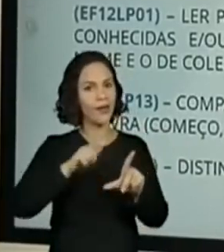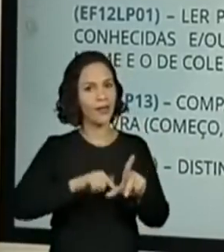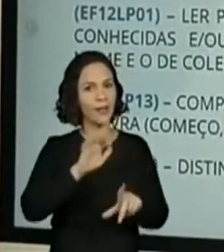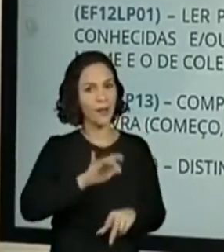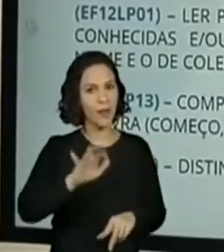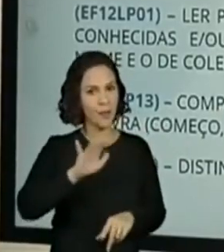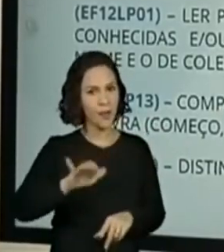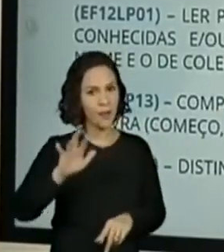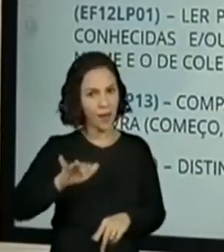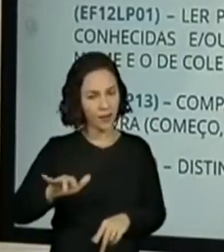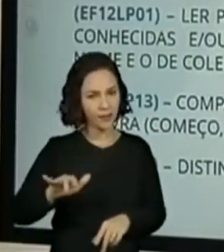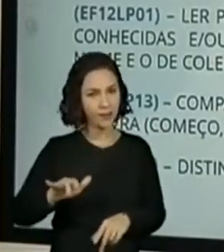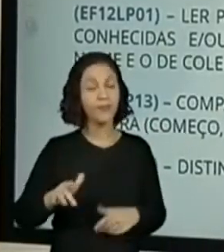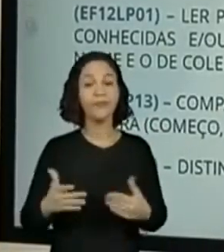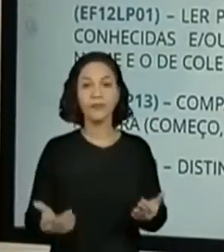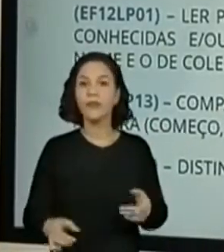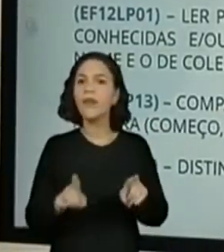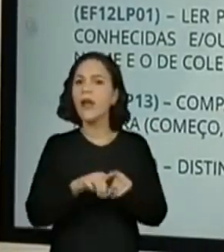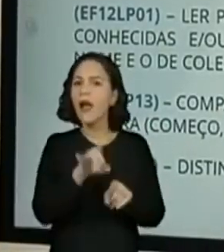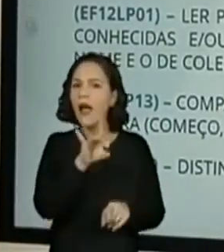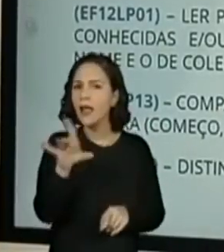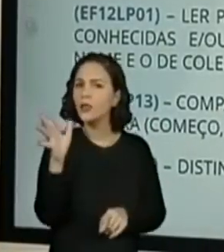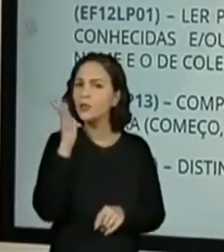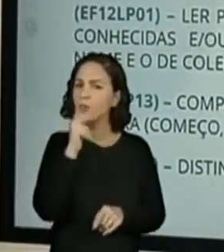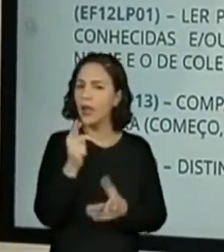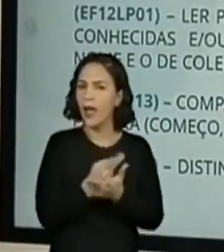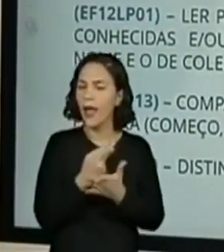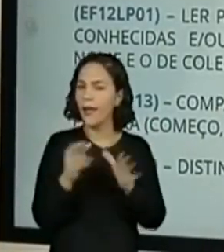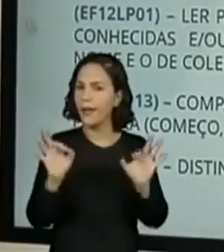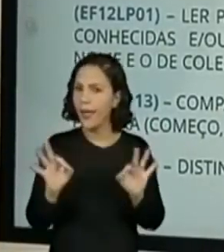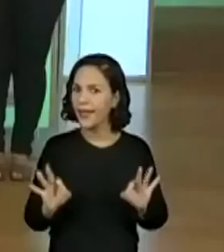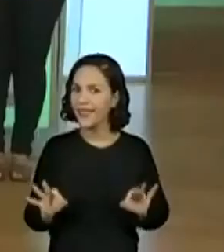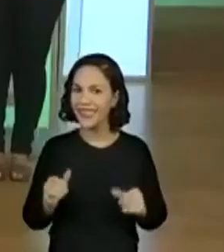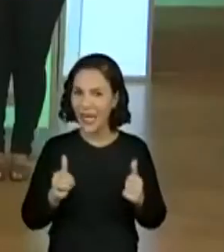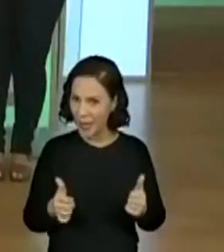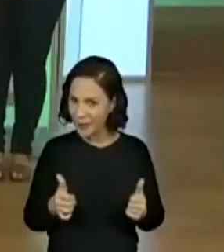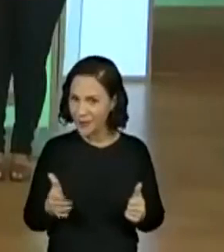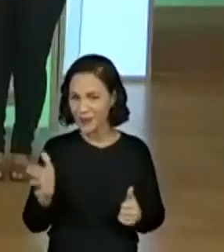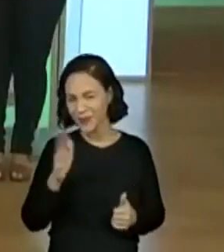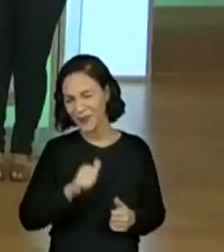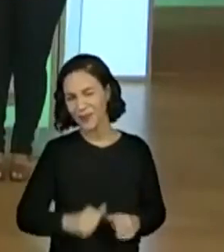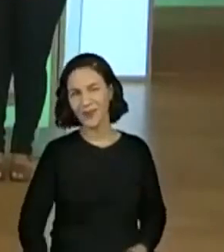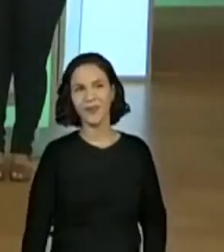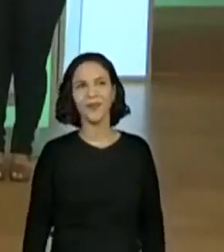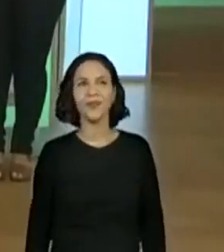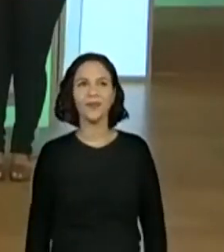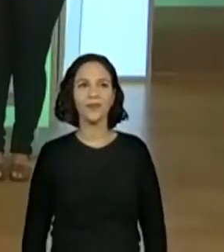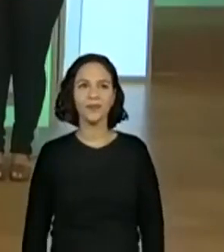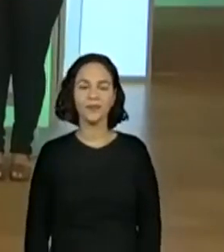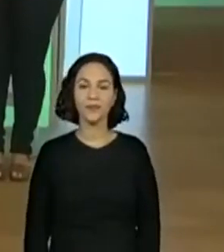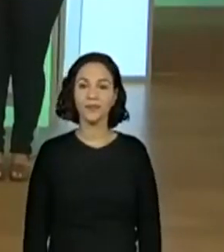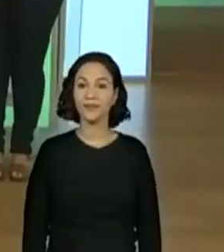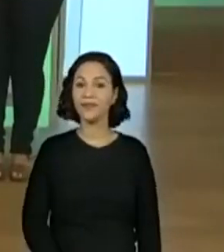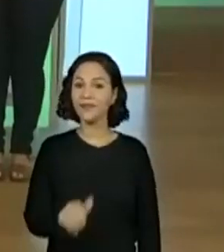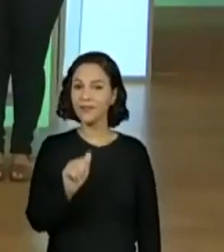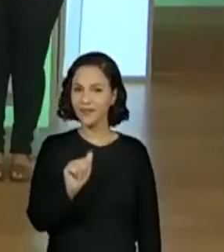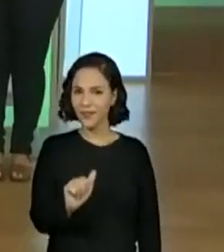E agora, ó, todas bem bonitinhas, sem errar nenhuma, certo? Vamos lá. Vamos lá?